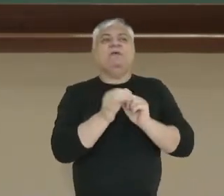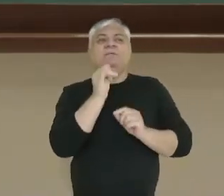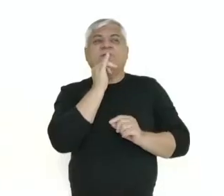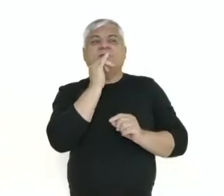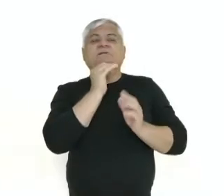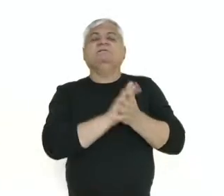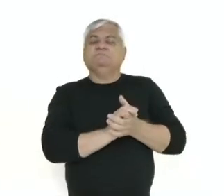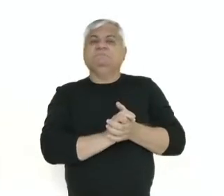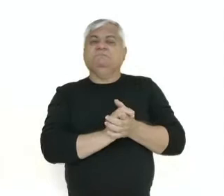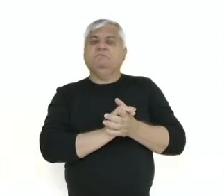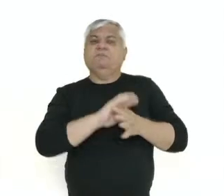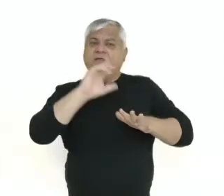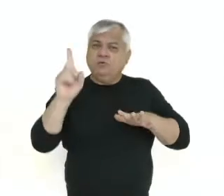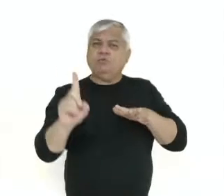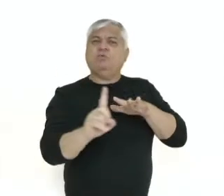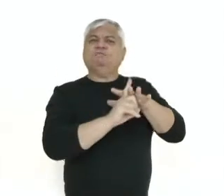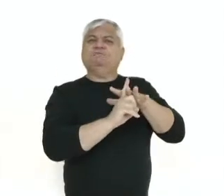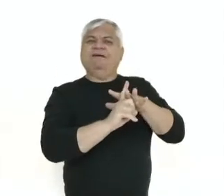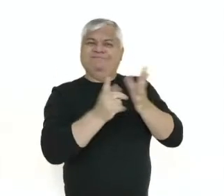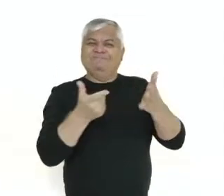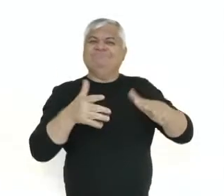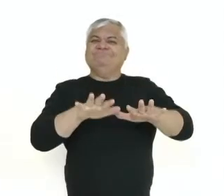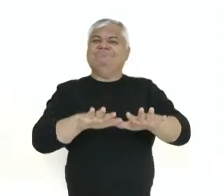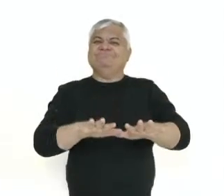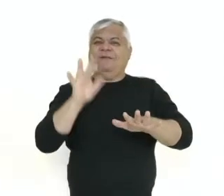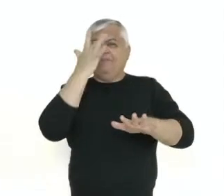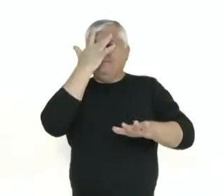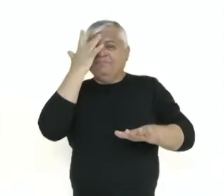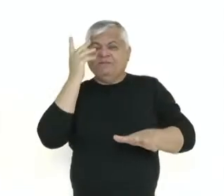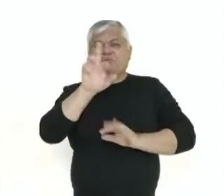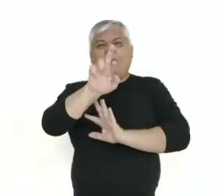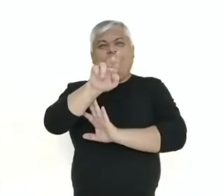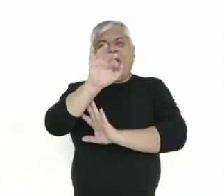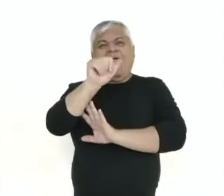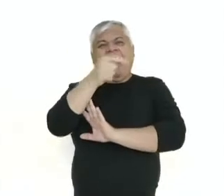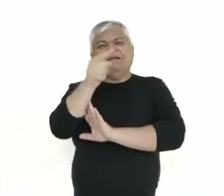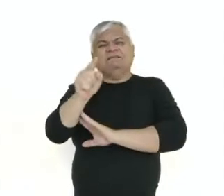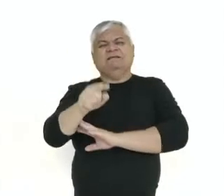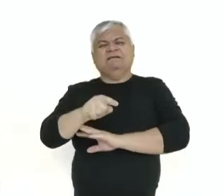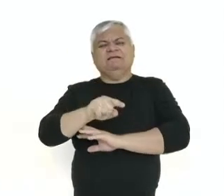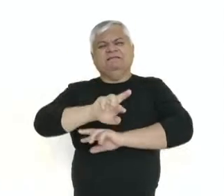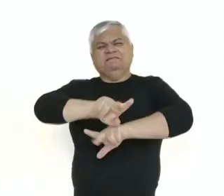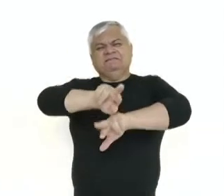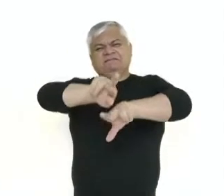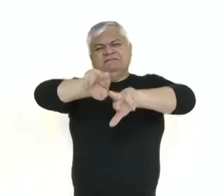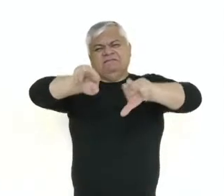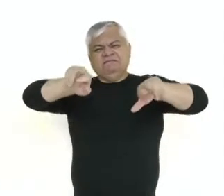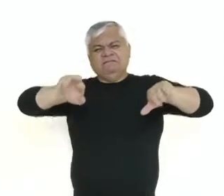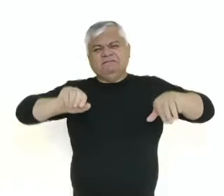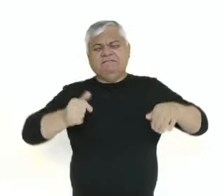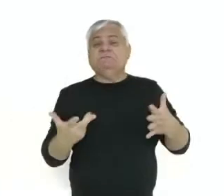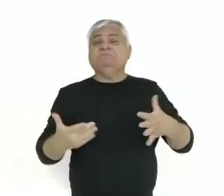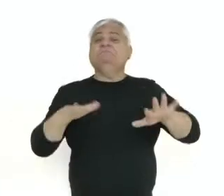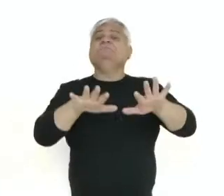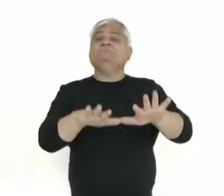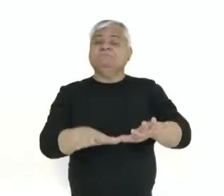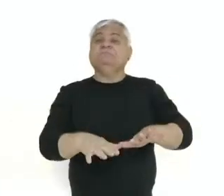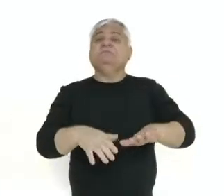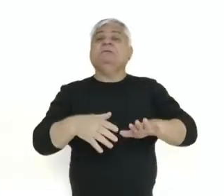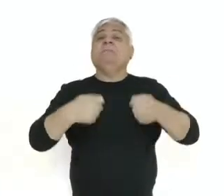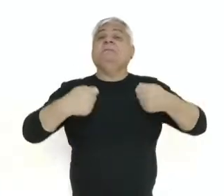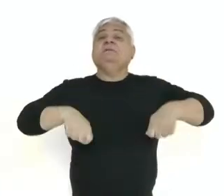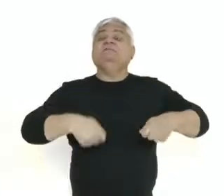uma inclusão étnico-racial. E a gente vai ver que são necessárias políticas públicas voltadas